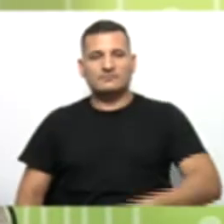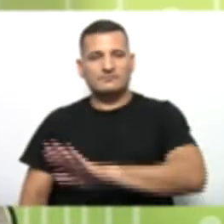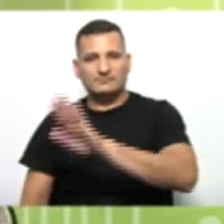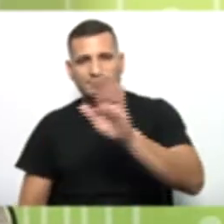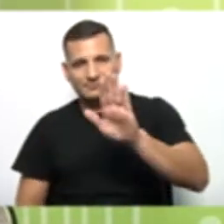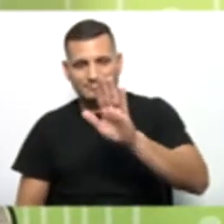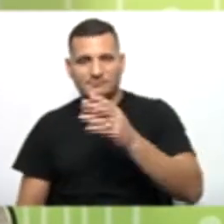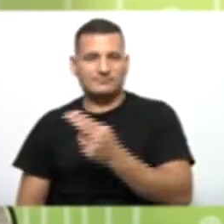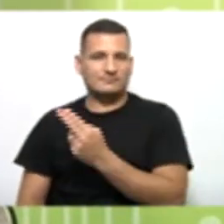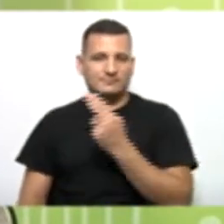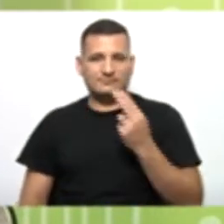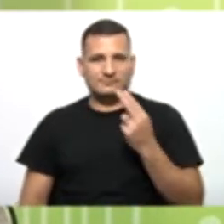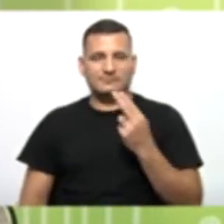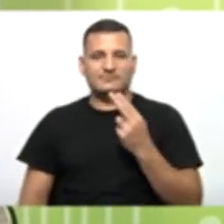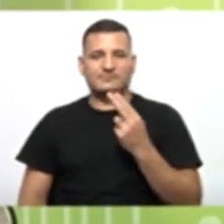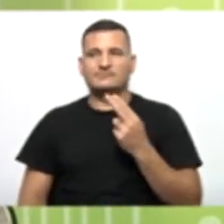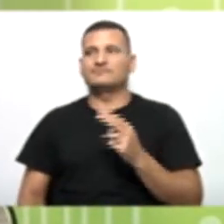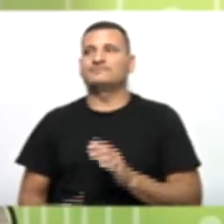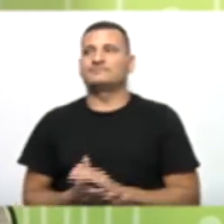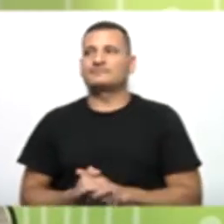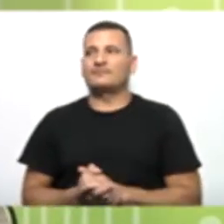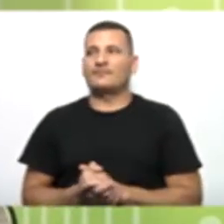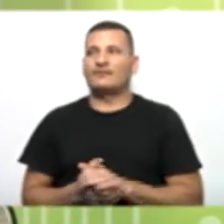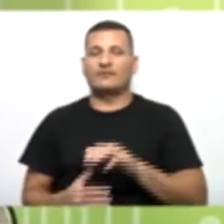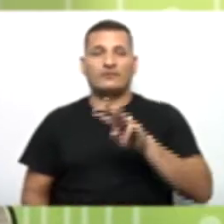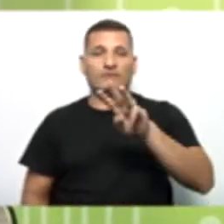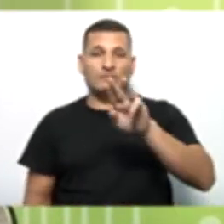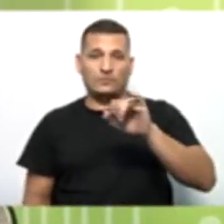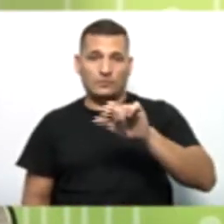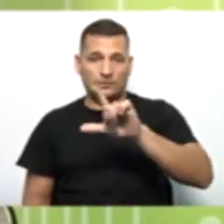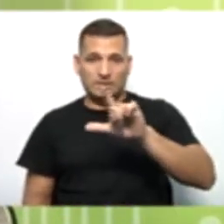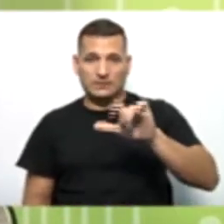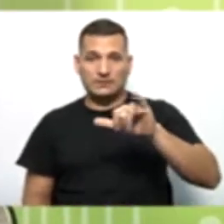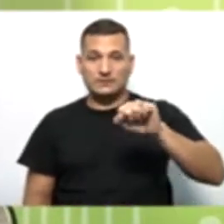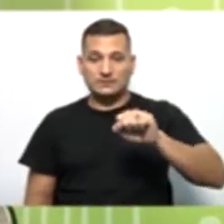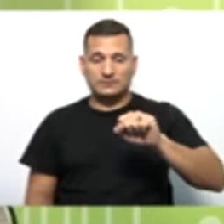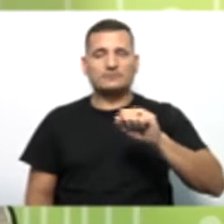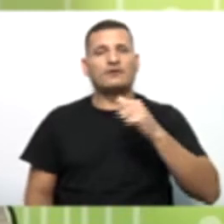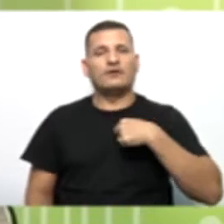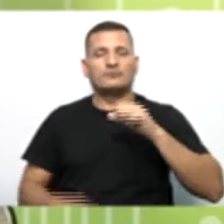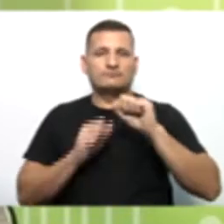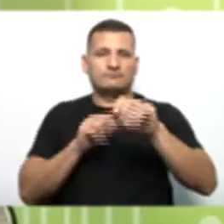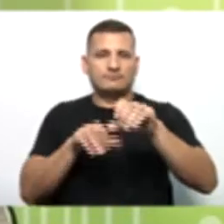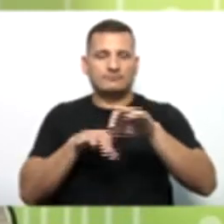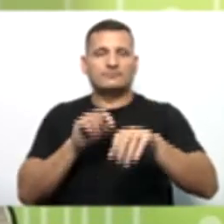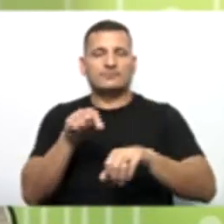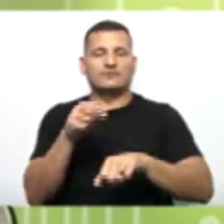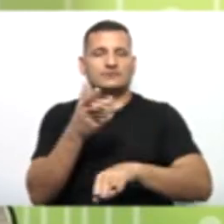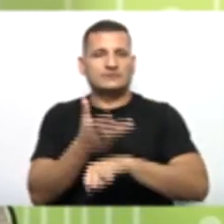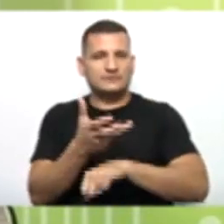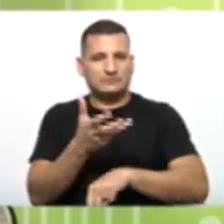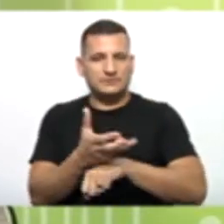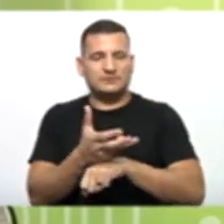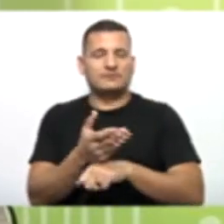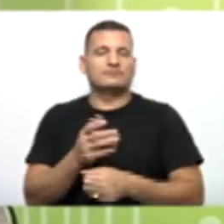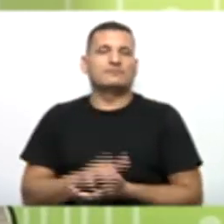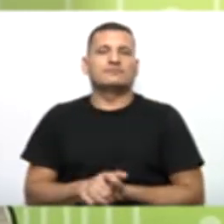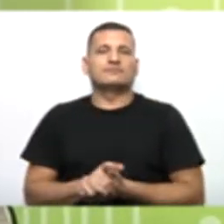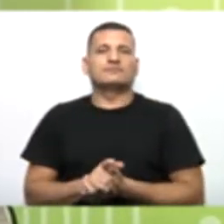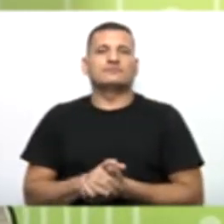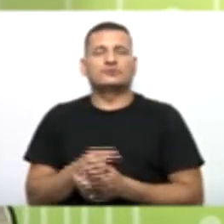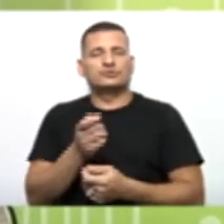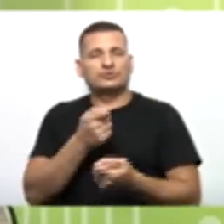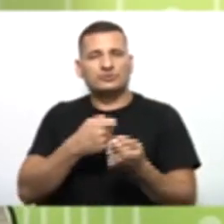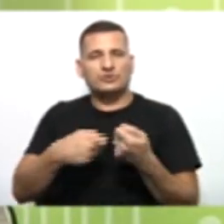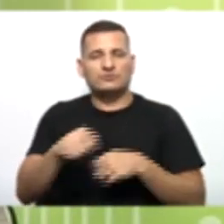Olá, eu sou o professor Willis, vou estar trabalhando com vocês a disciplina Gestão Ambiental aplicada ao Cooperativismo, uma disciplina que a cada